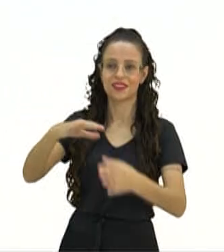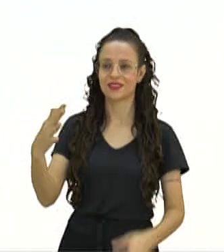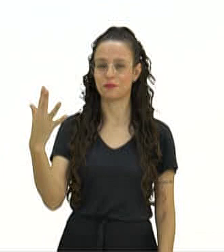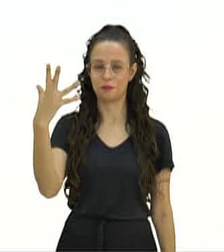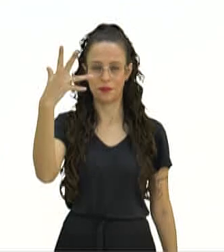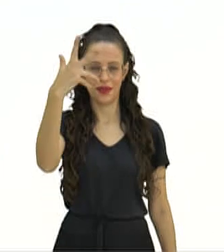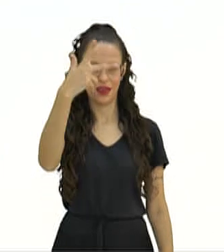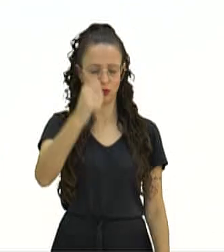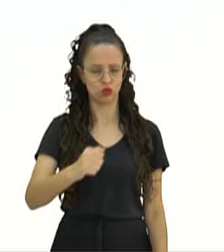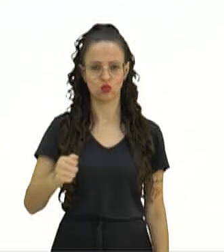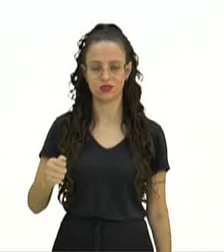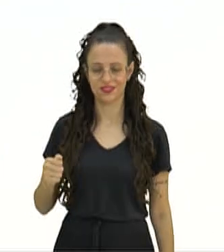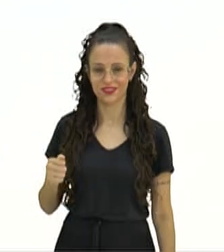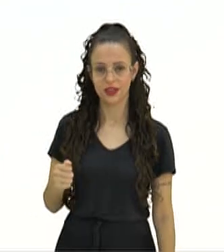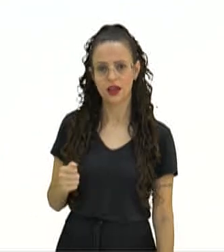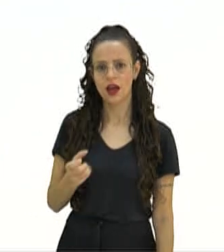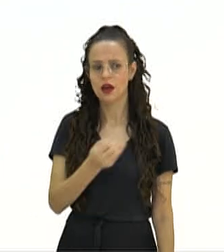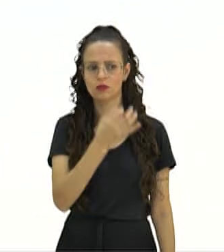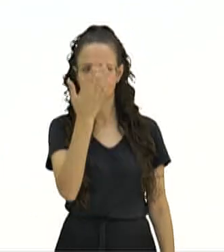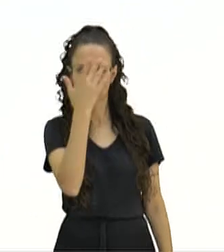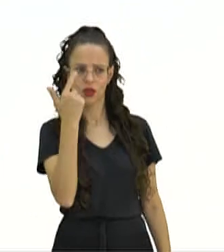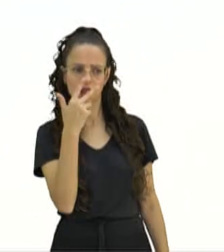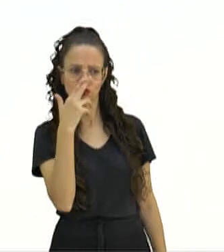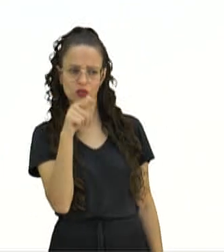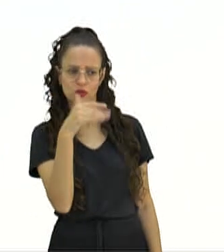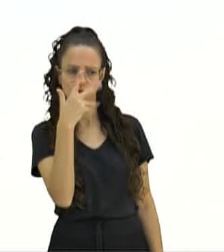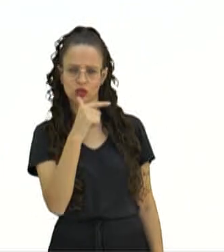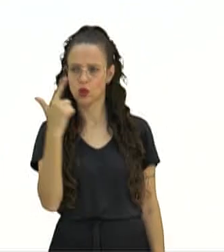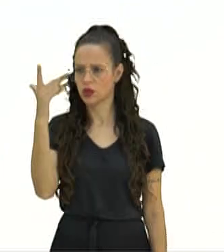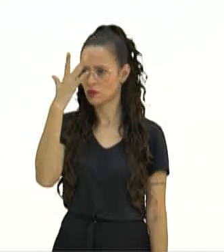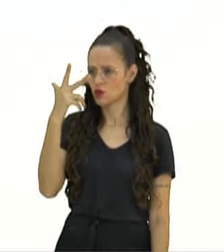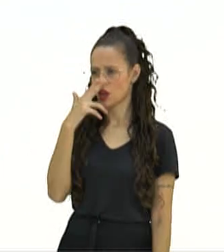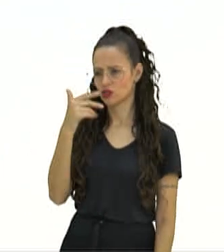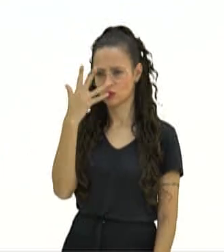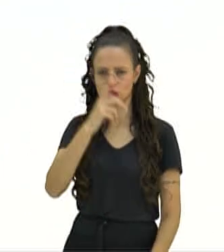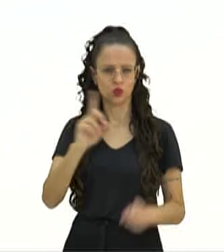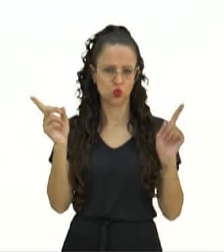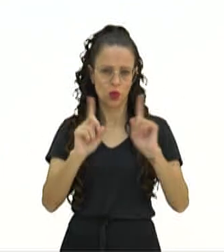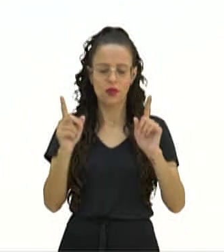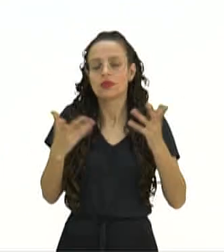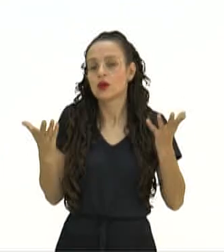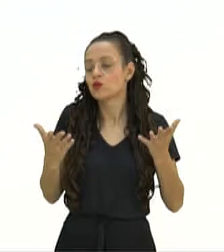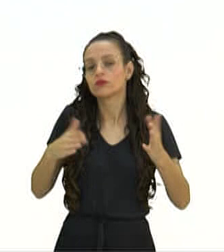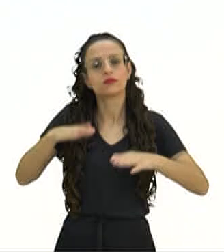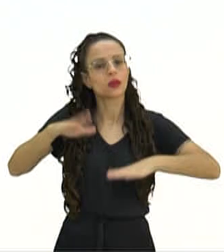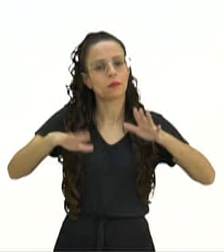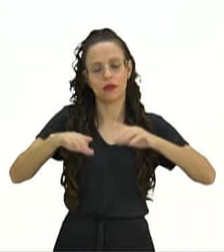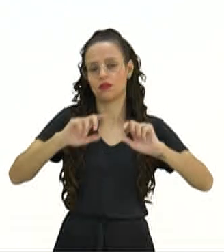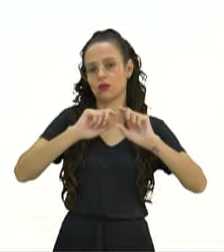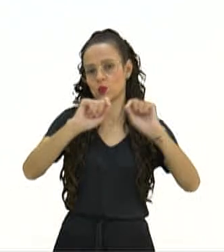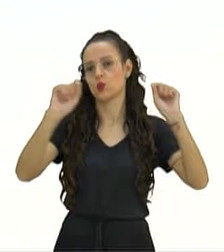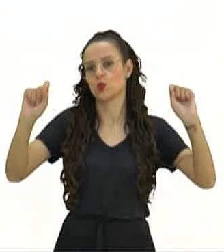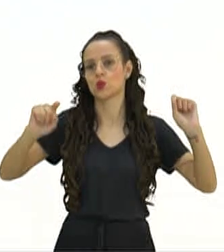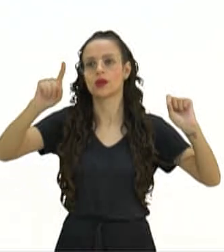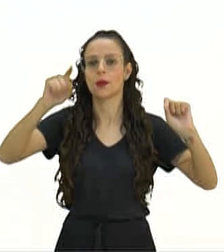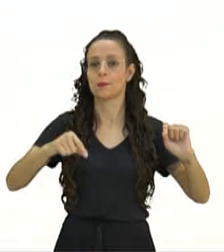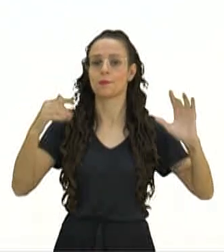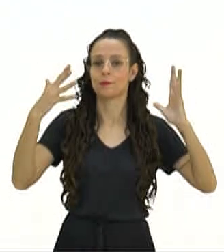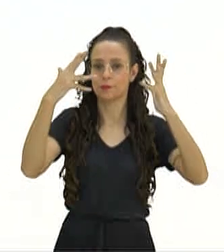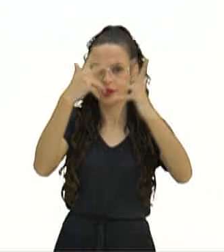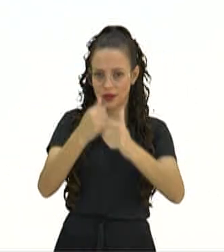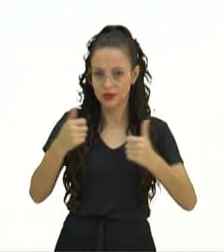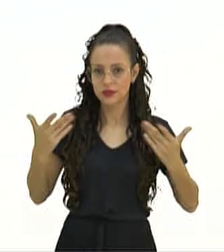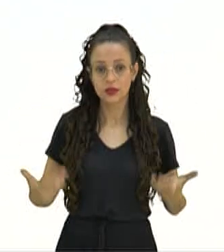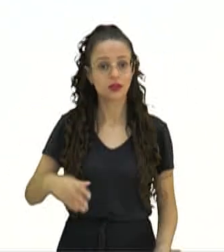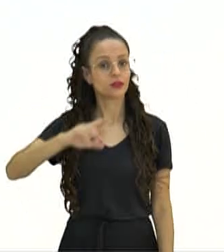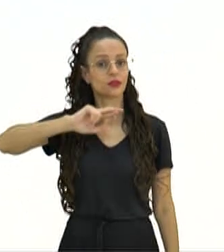belo, né? Porque o que é bonito para algum pode não ser bonito para o outro e assim sucessivamente. Ele é muito relativo essa questão de beleza.